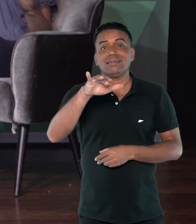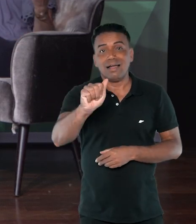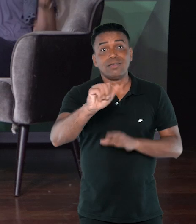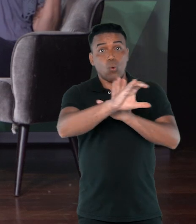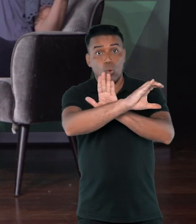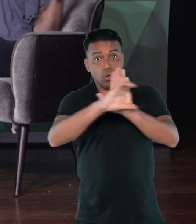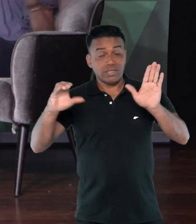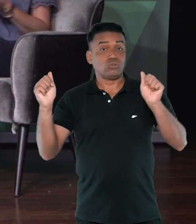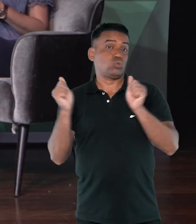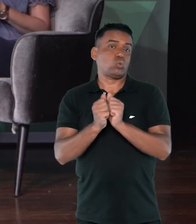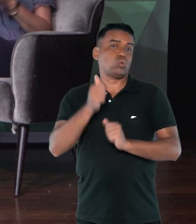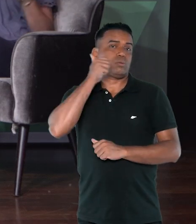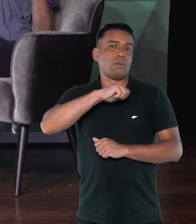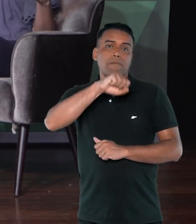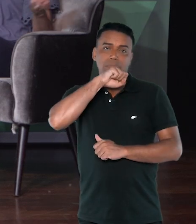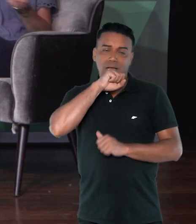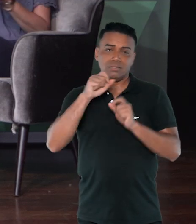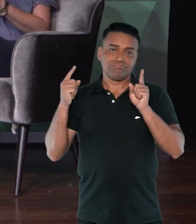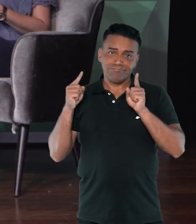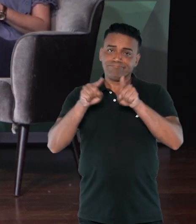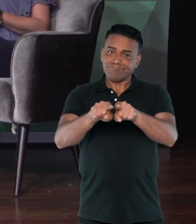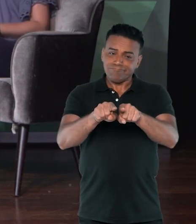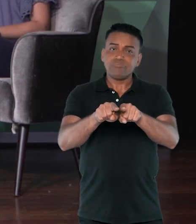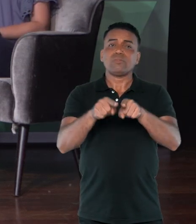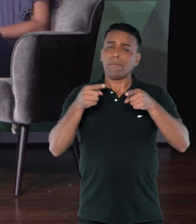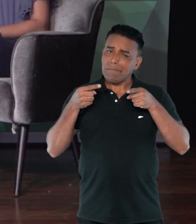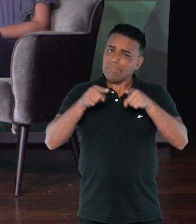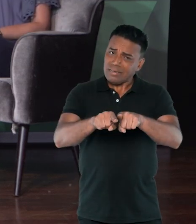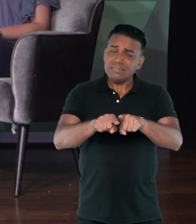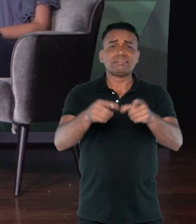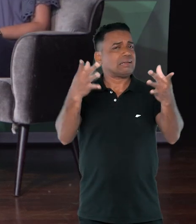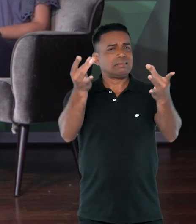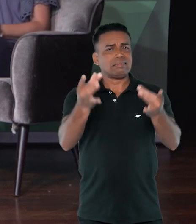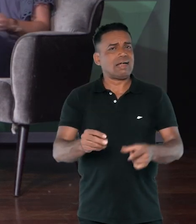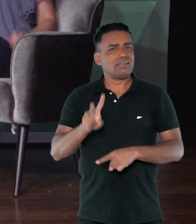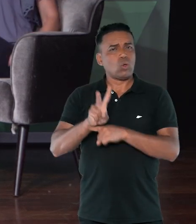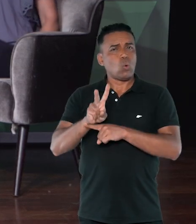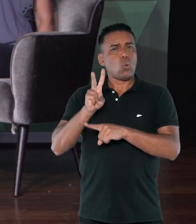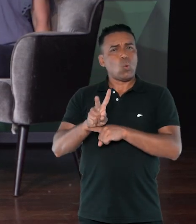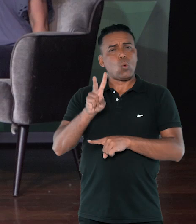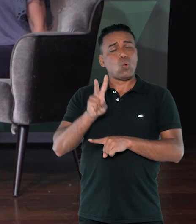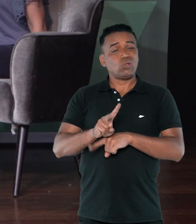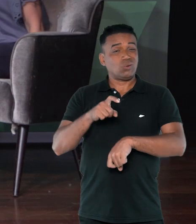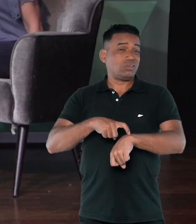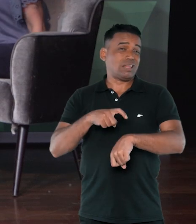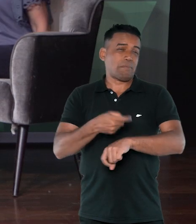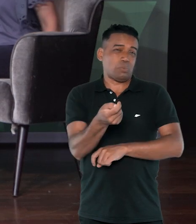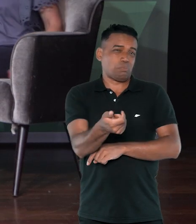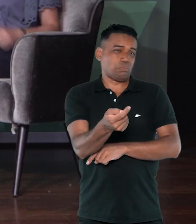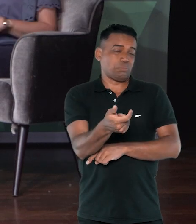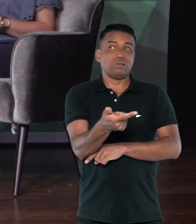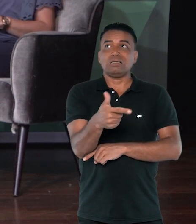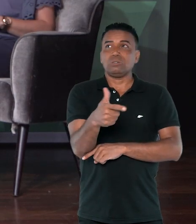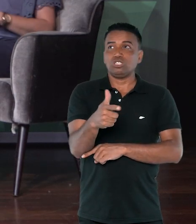como eu não tinha nenhum chefe me cobrando, nenhum editor me pressionando, falei, eu sou a minha chefe, né? Eu vou escrever quando